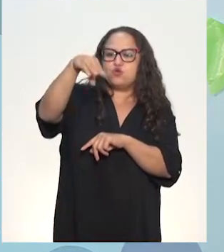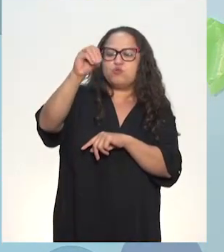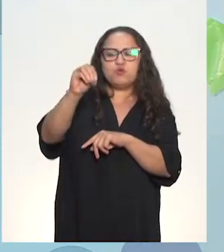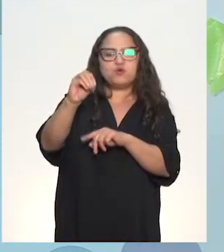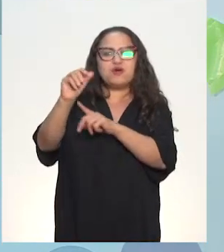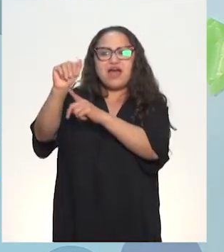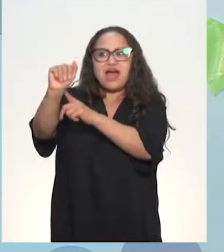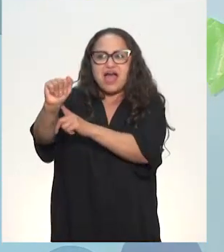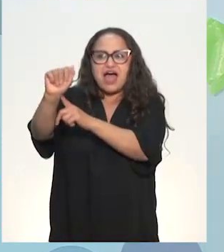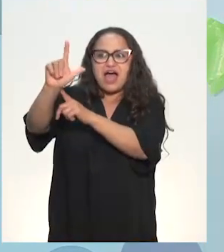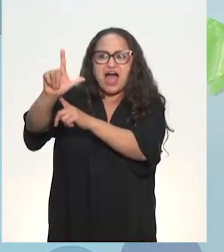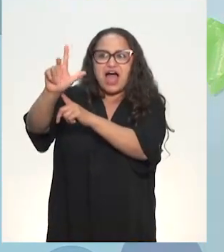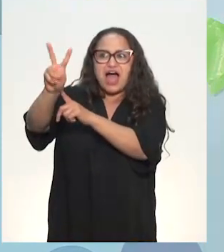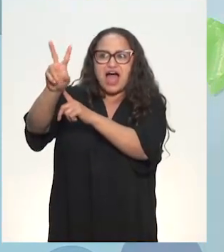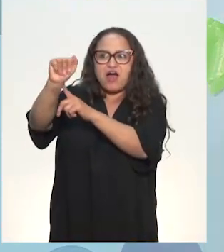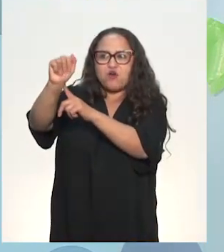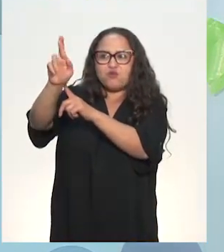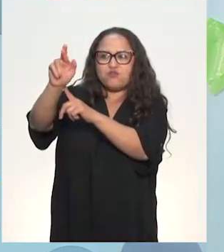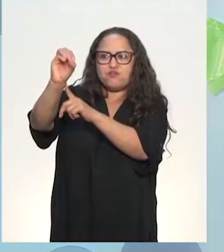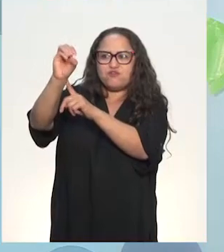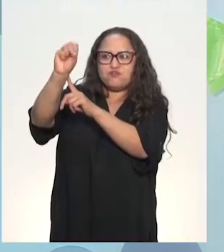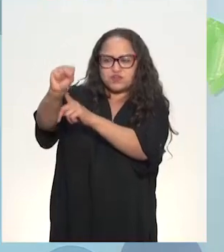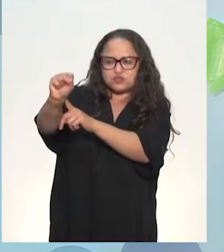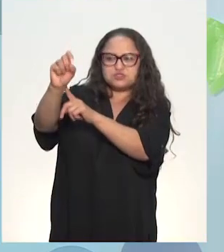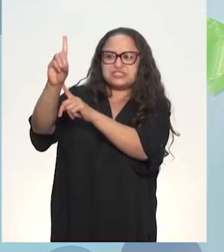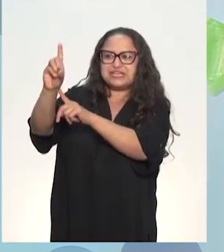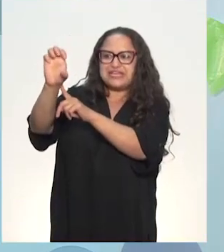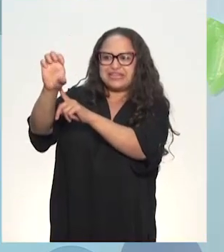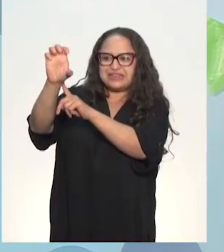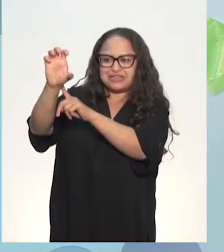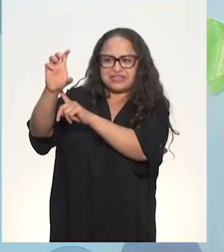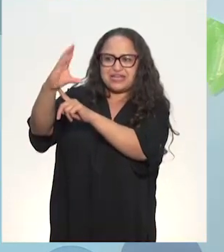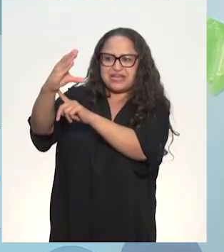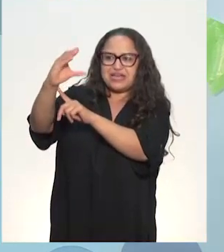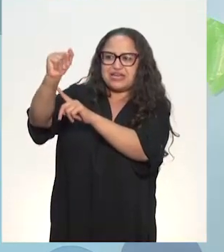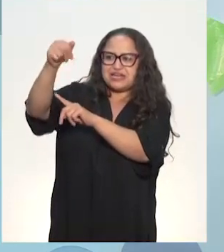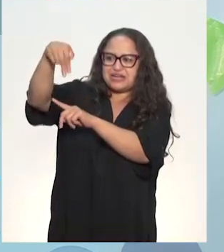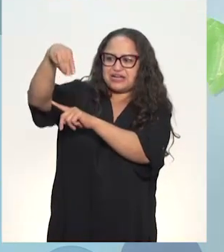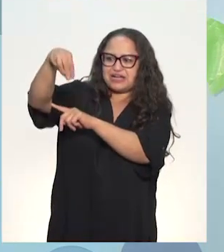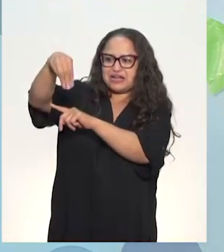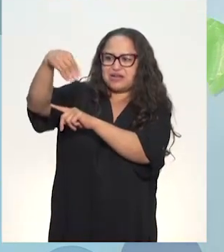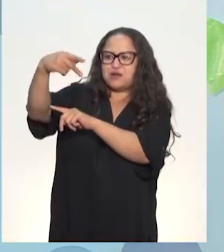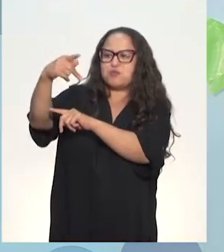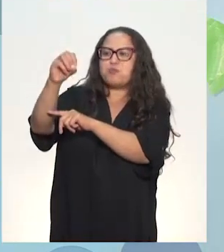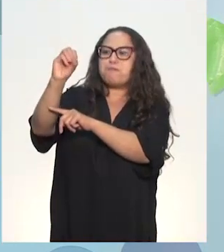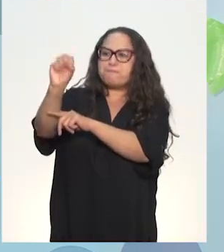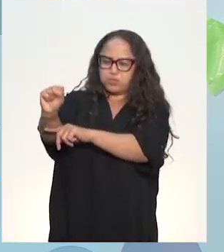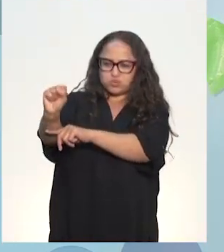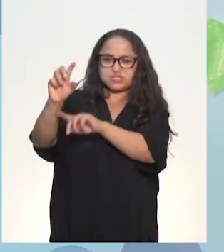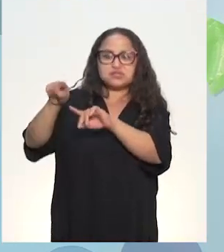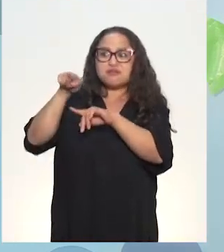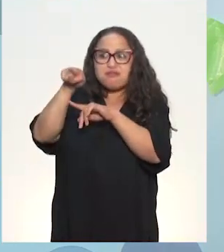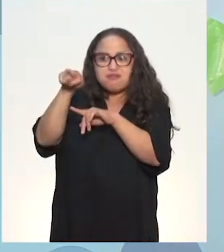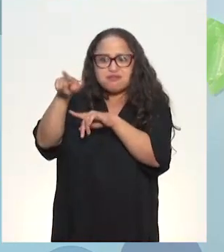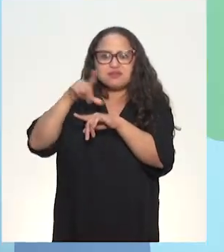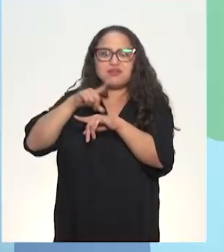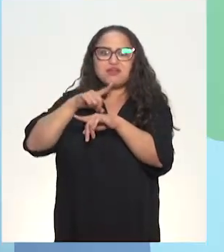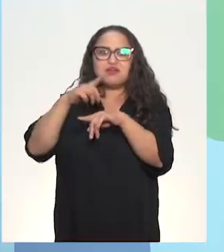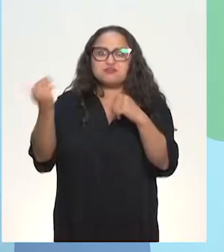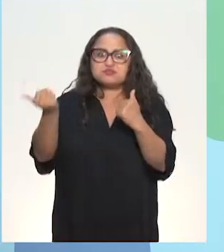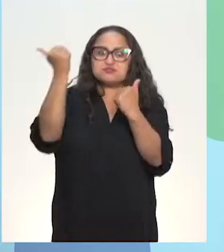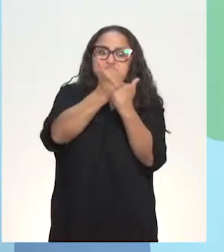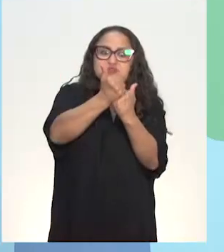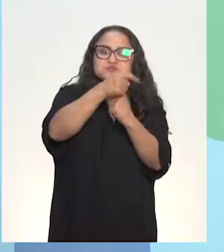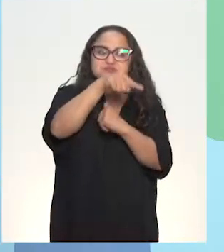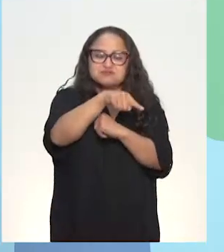heterônimo. Se você não sabe ainda, o Fernando Pessoa é o cara que inventa pessoas. né? Então, quando você lê Não é Álvaro à de toa Campos, que ele é o